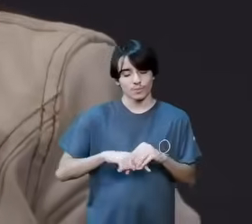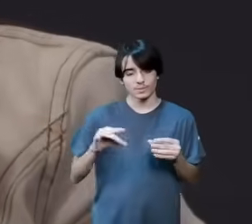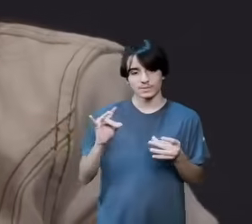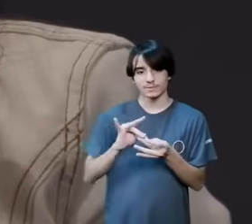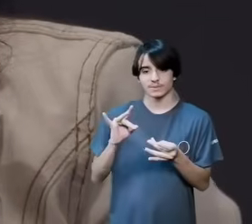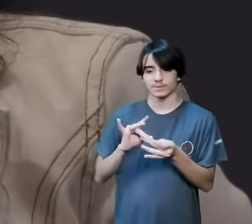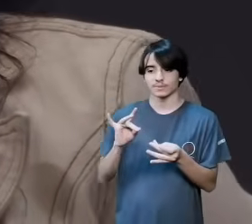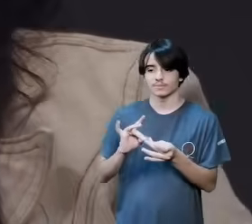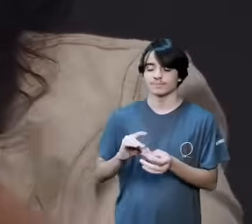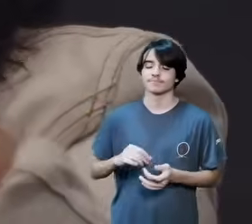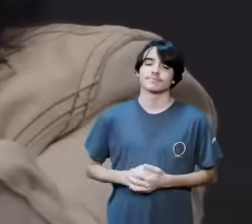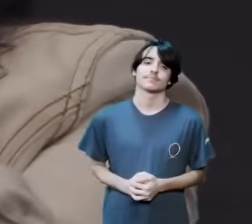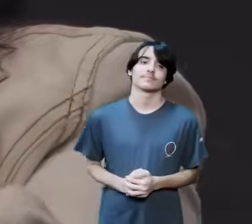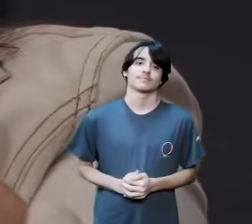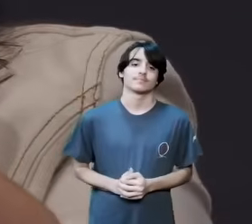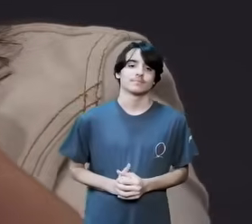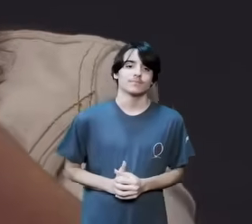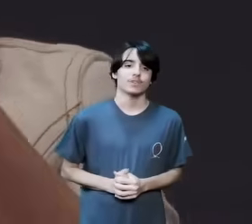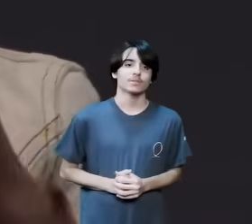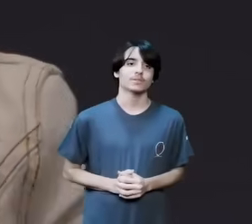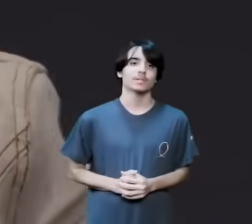espiritual.